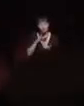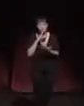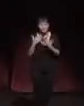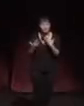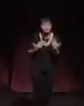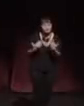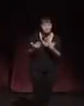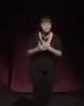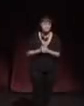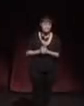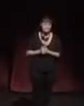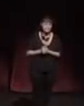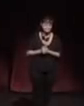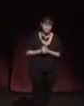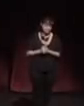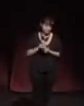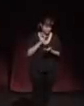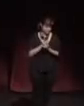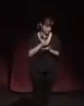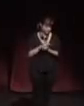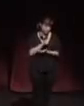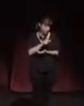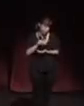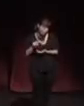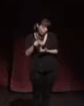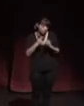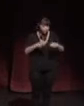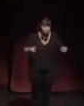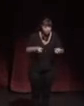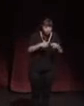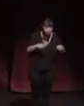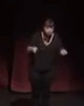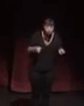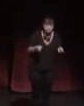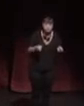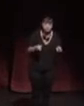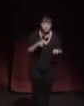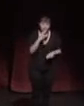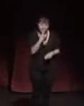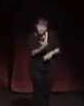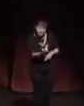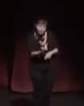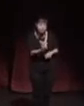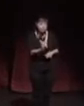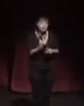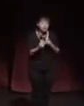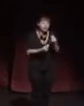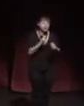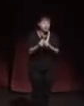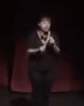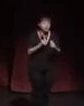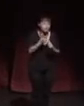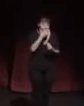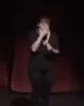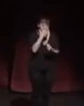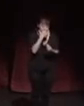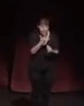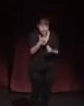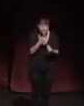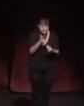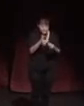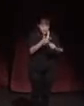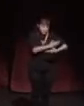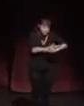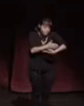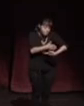Ou seja, que todo acolhimento na linguagem, na música da língua, nasce com as palavras para cada